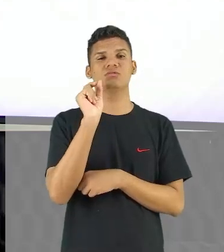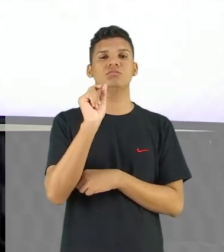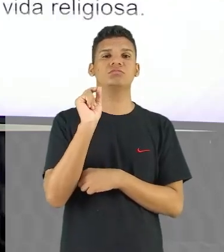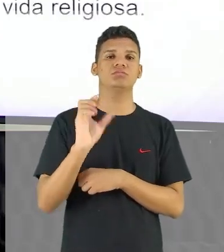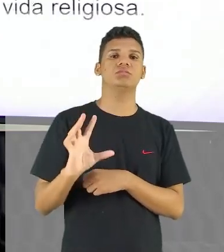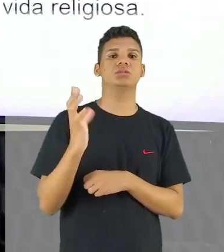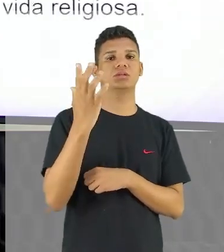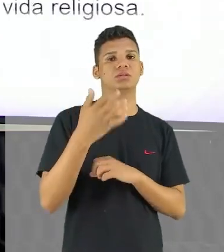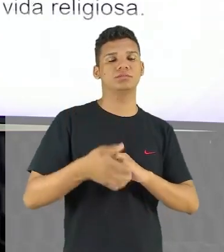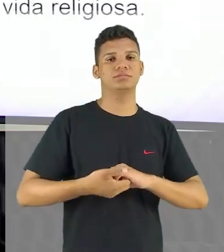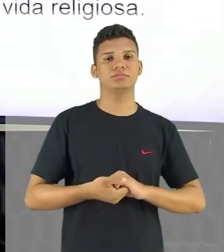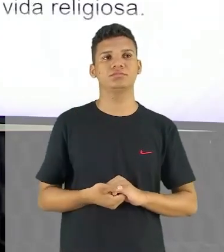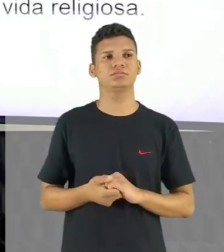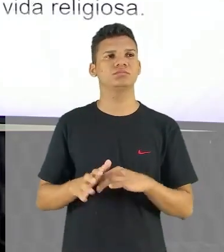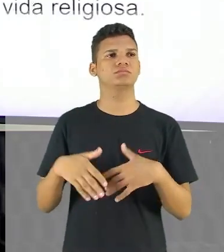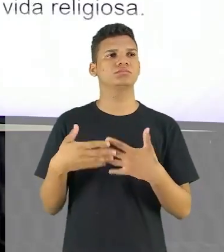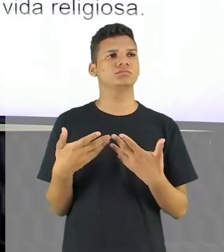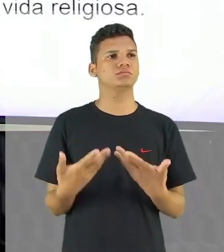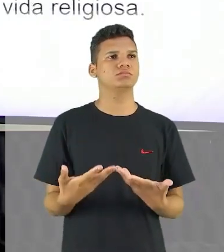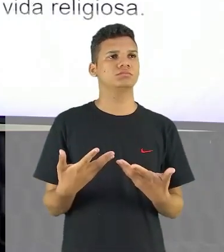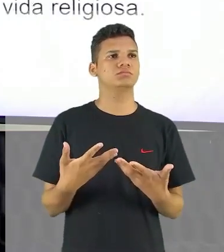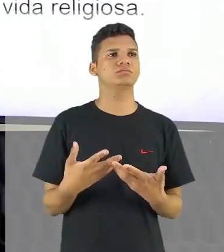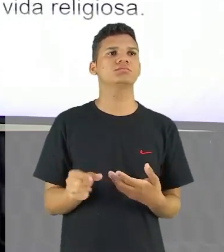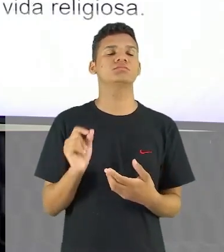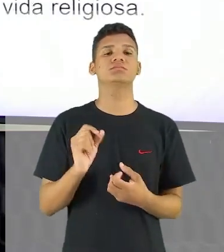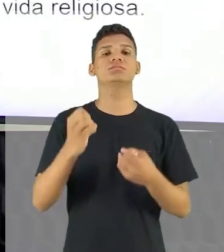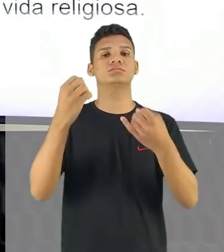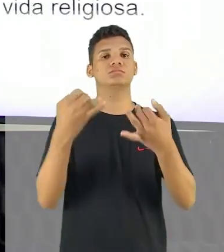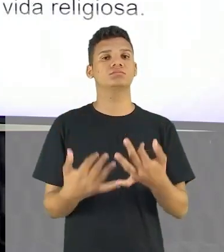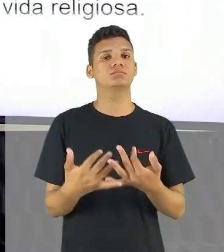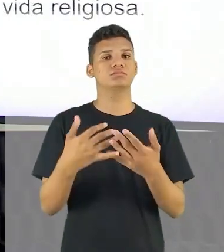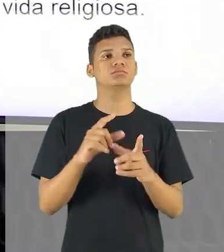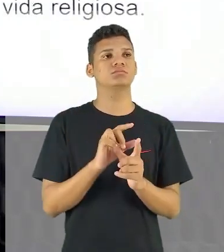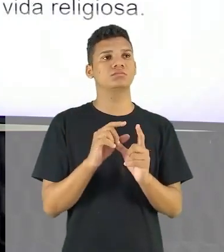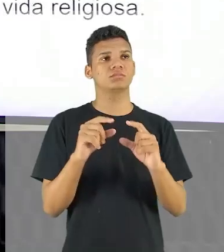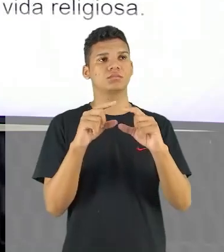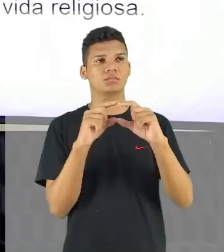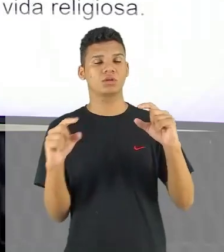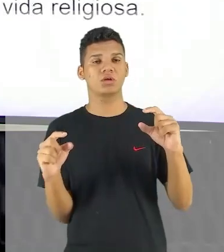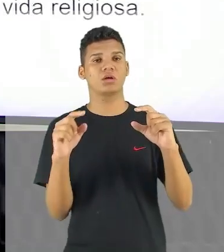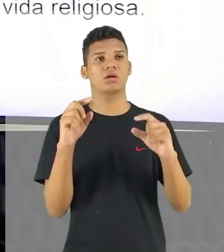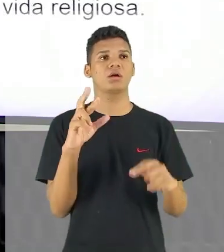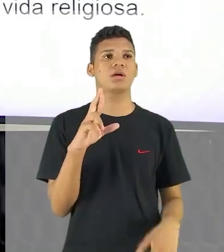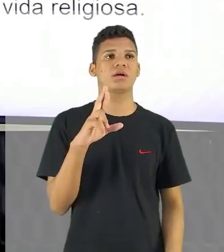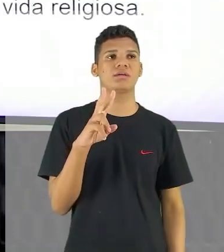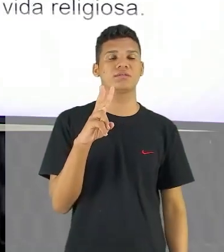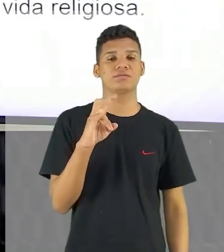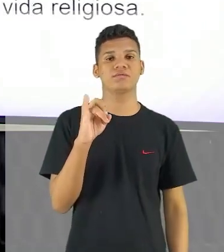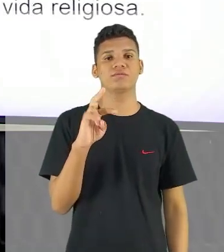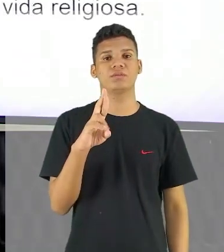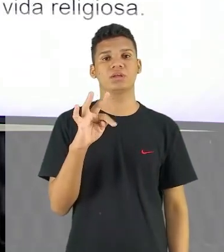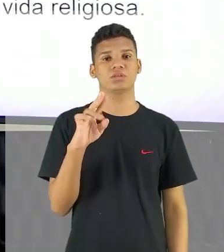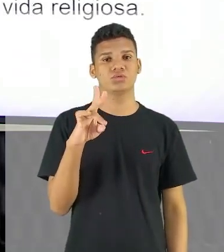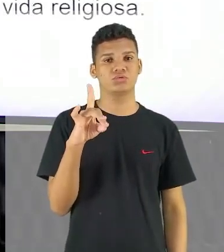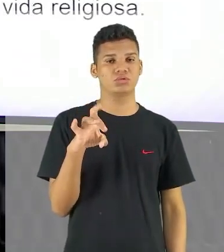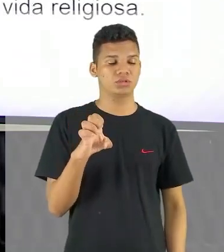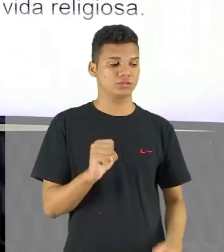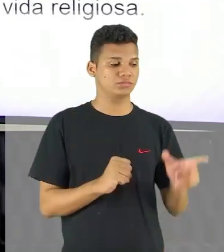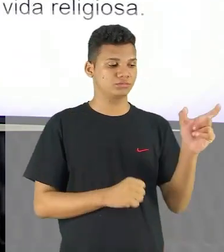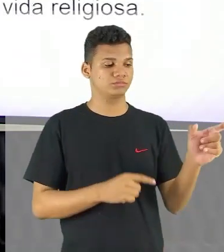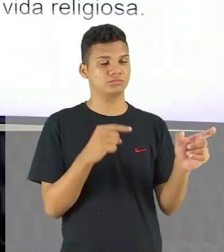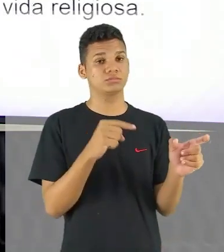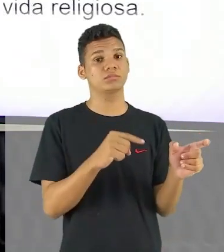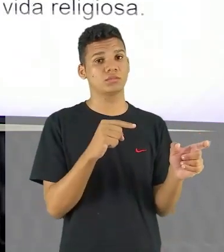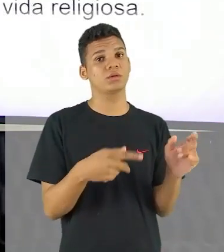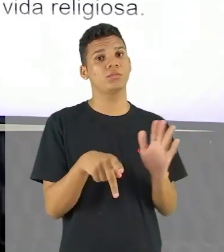questão. Ao ressaltar as virtudes de Dona Petronilha, personagem dessa